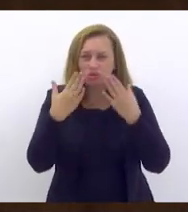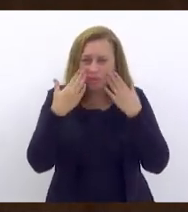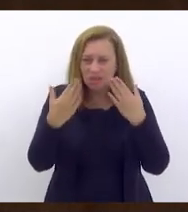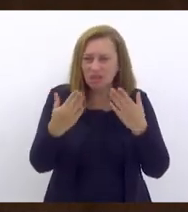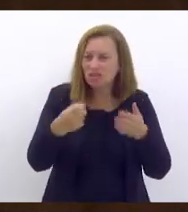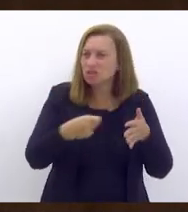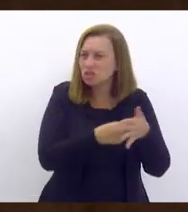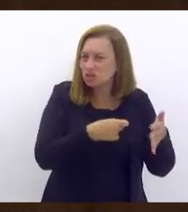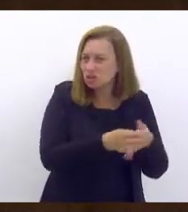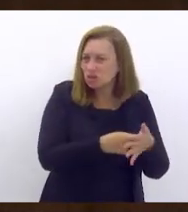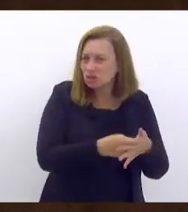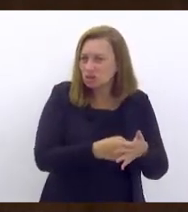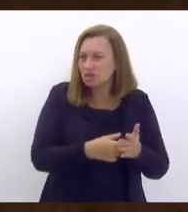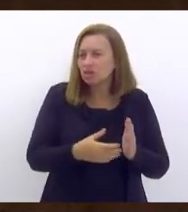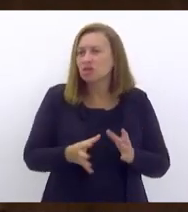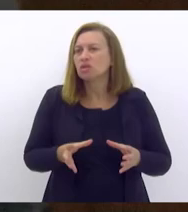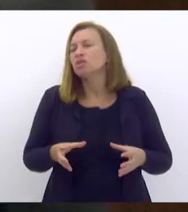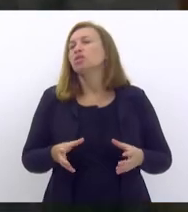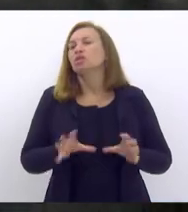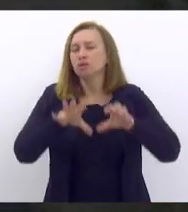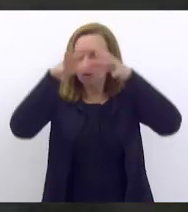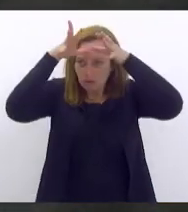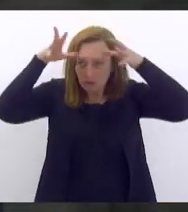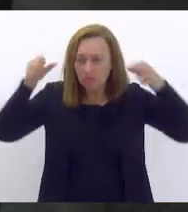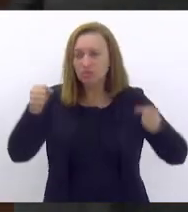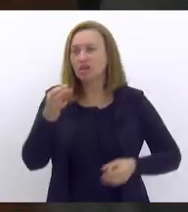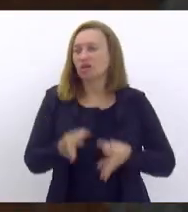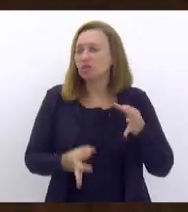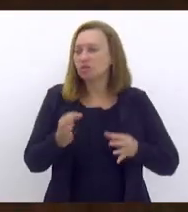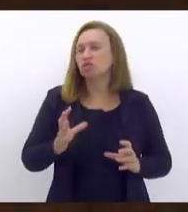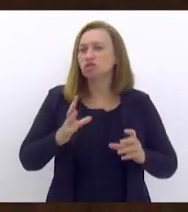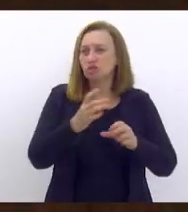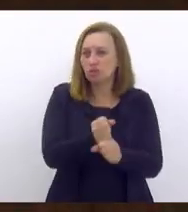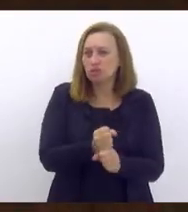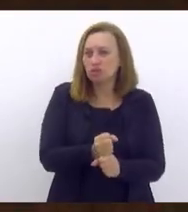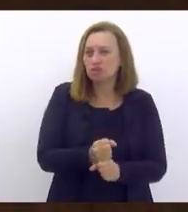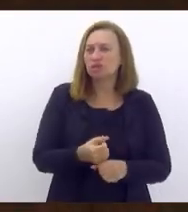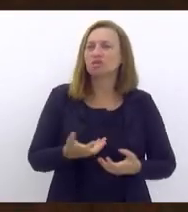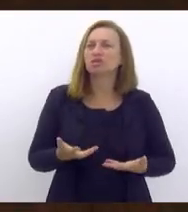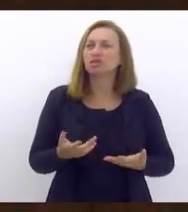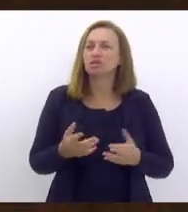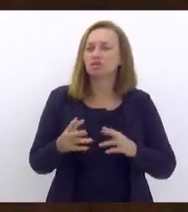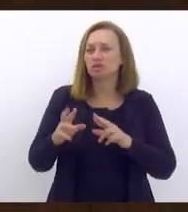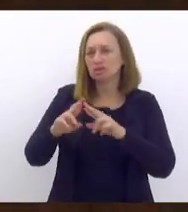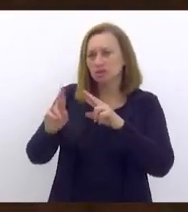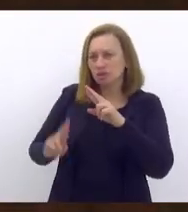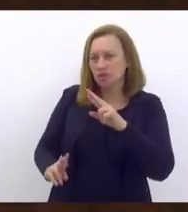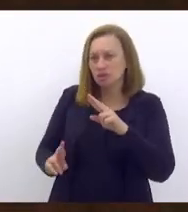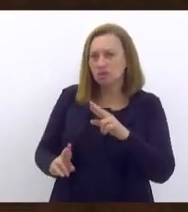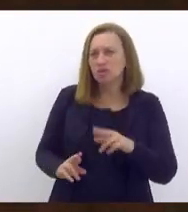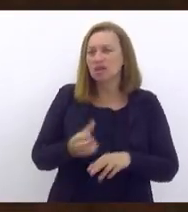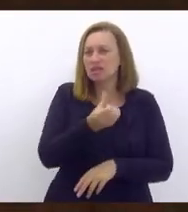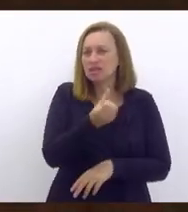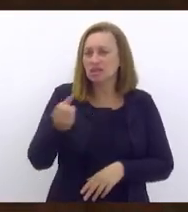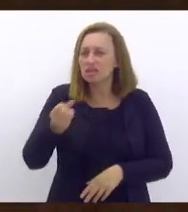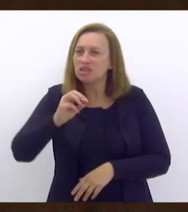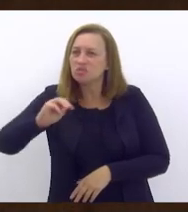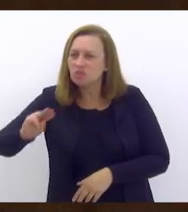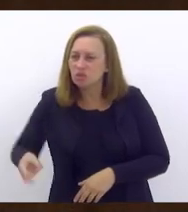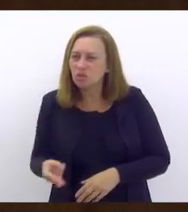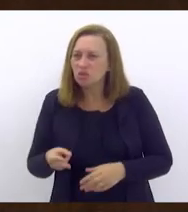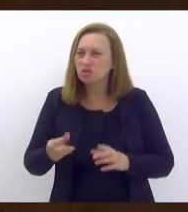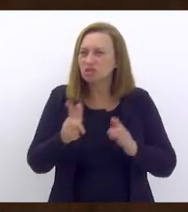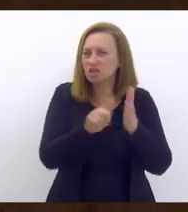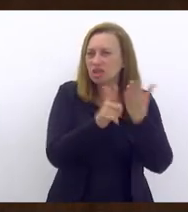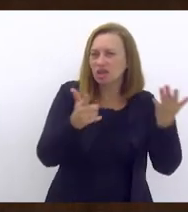denúncia formalmente no Tribunal de Contas, como o caso que aconteceu, desvio de recursos da UERJ, cerca de 600 milhões, e que a imprensa está